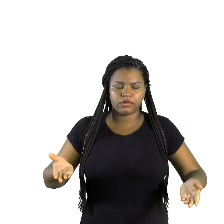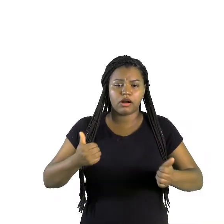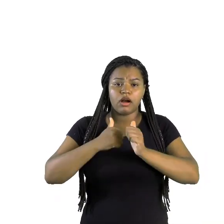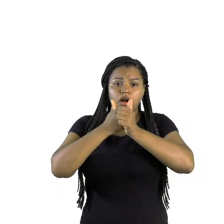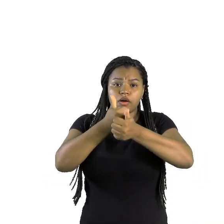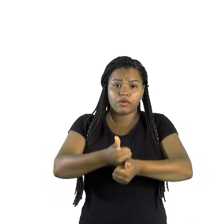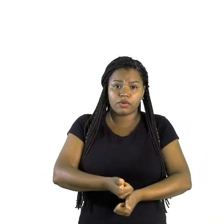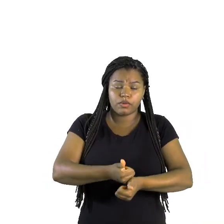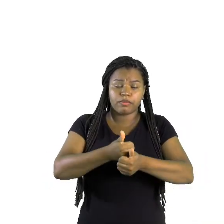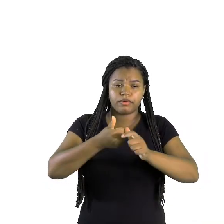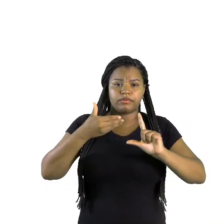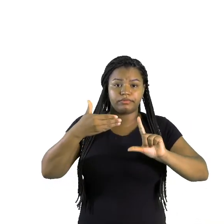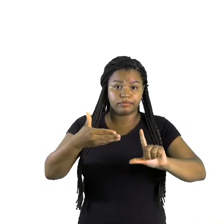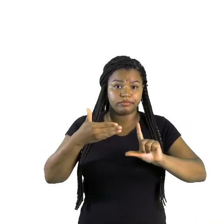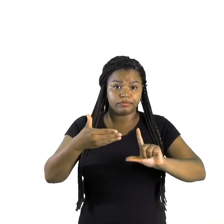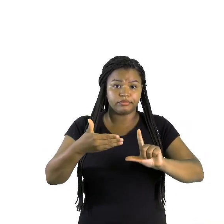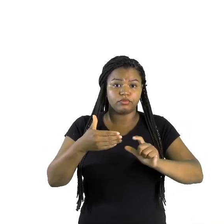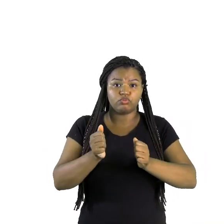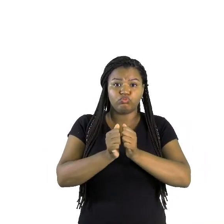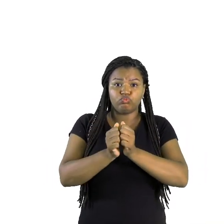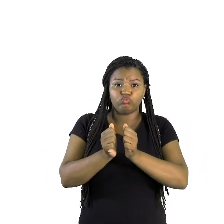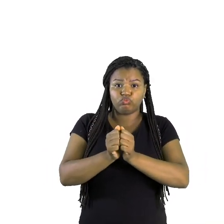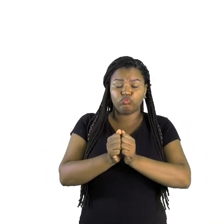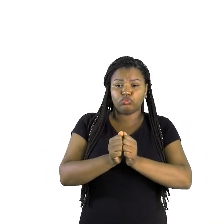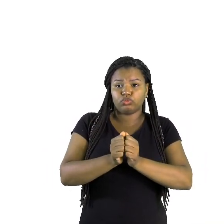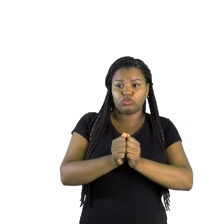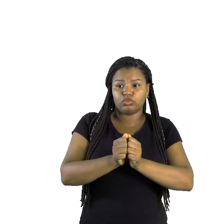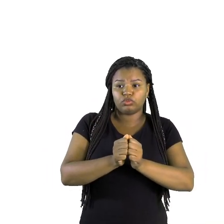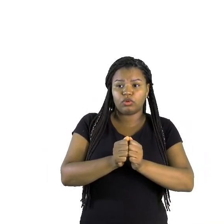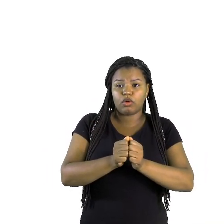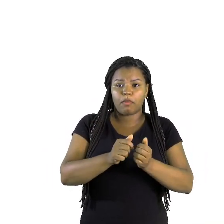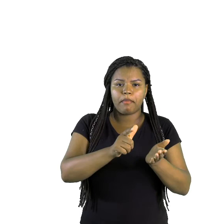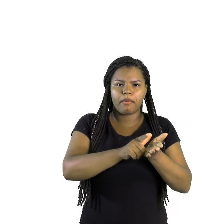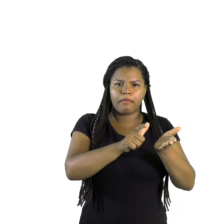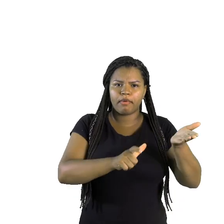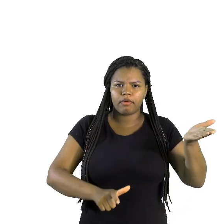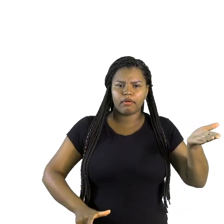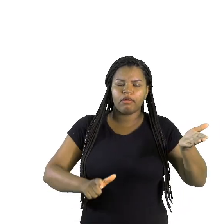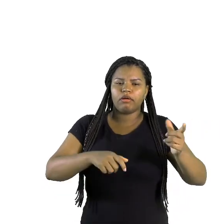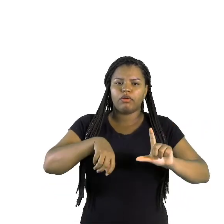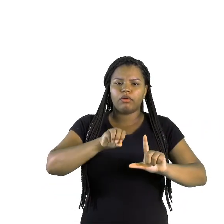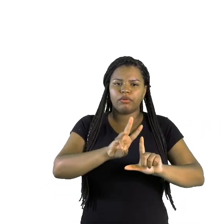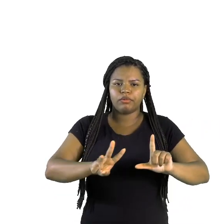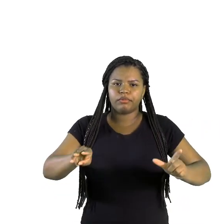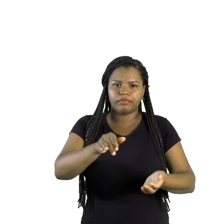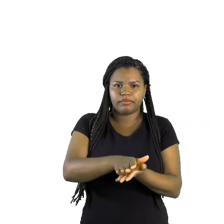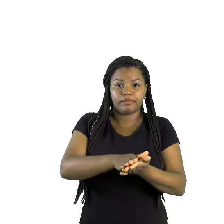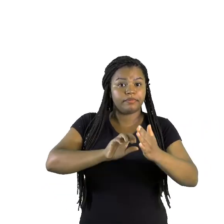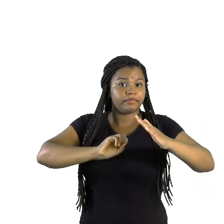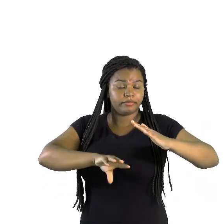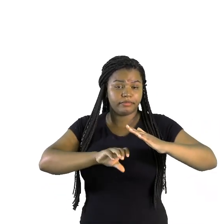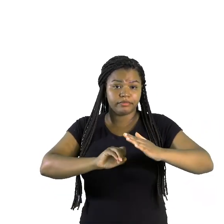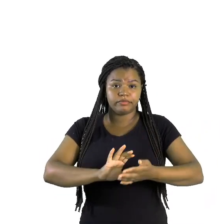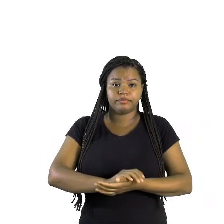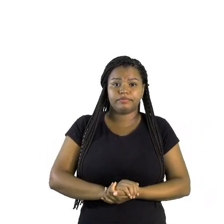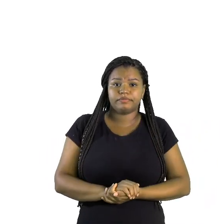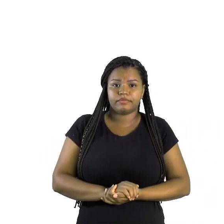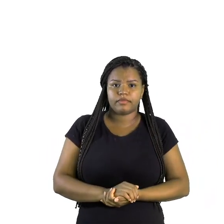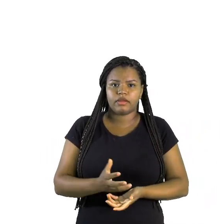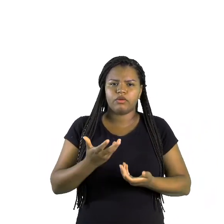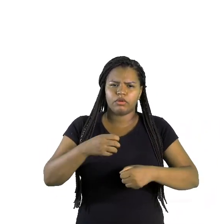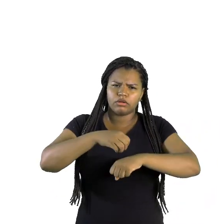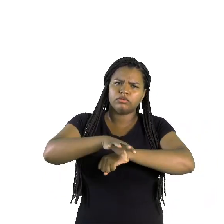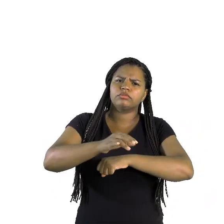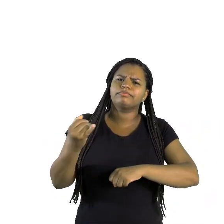Acompanhe a videoaula juntamente com o roteiro disponível no Palmas Homeschool. E eu quero deixar para vocês um